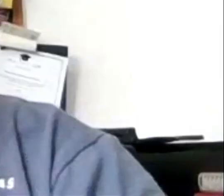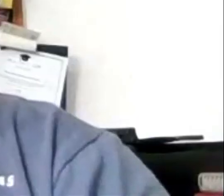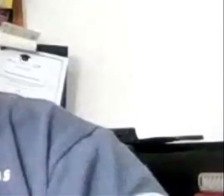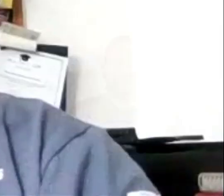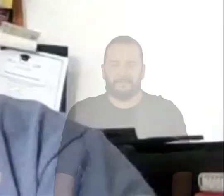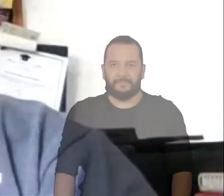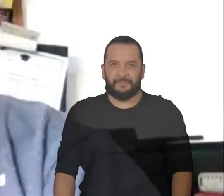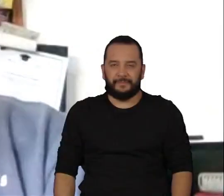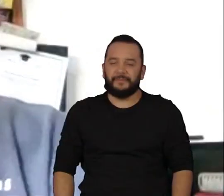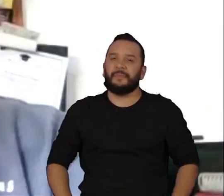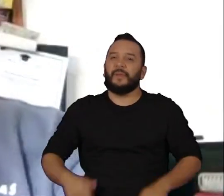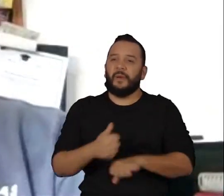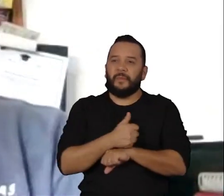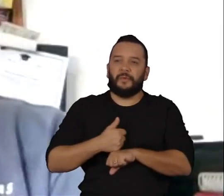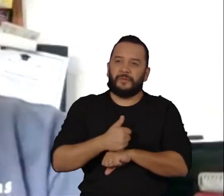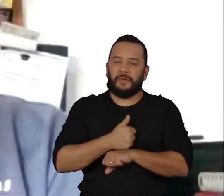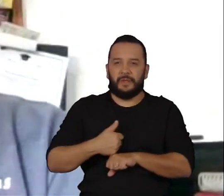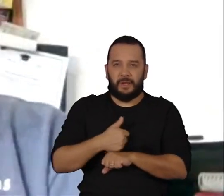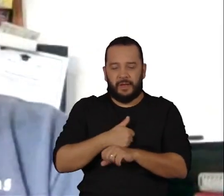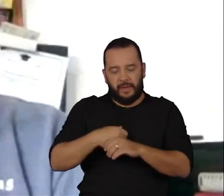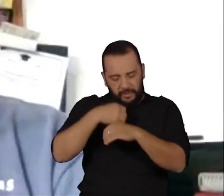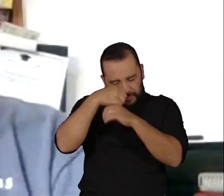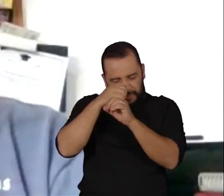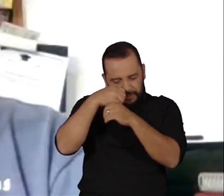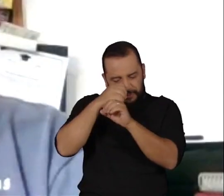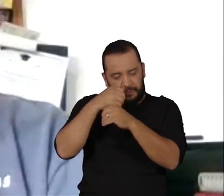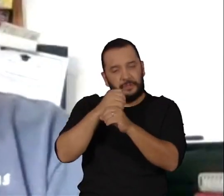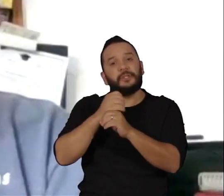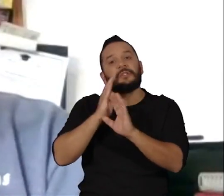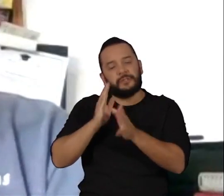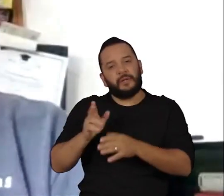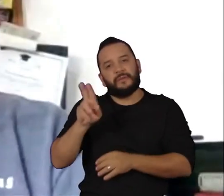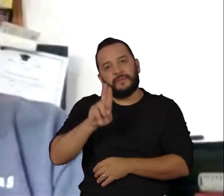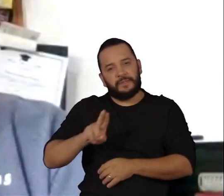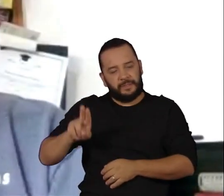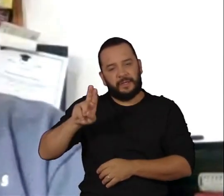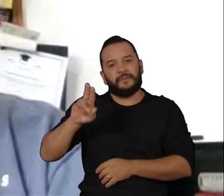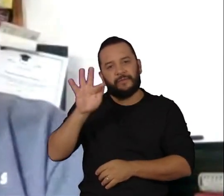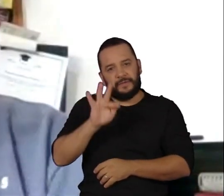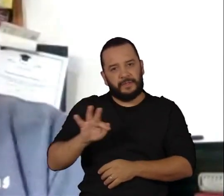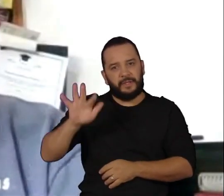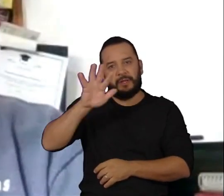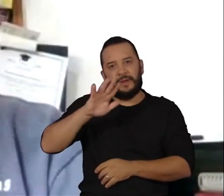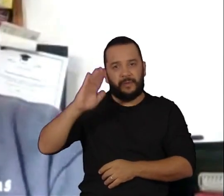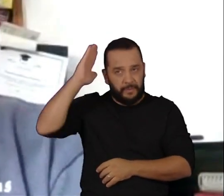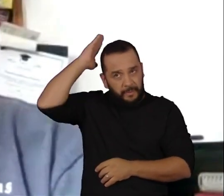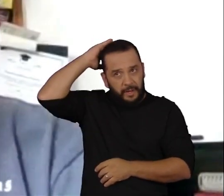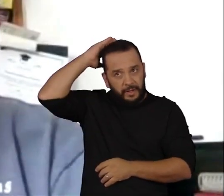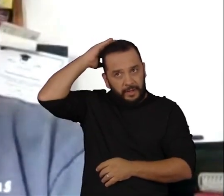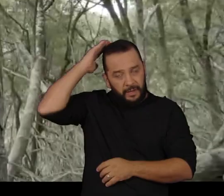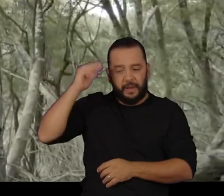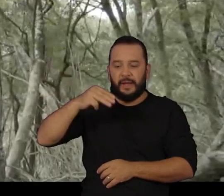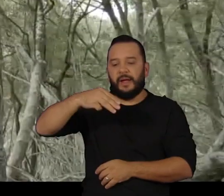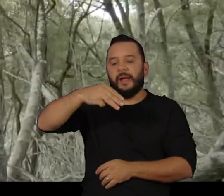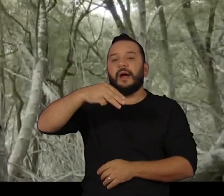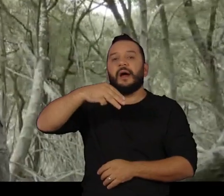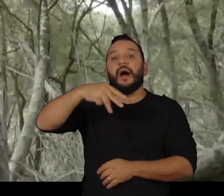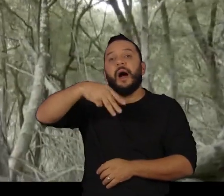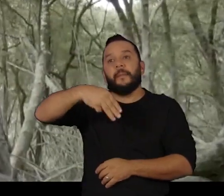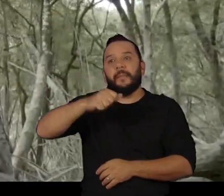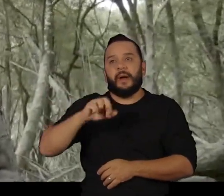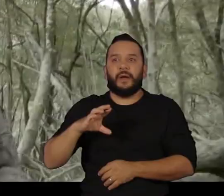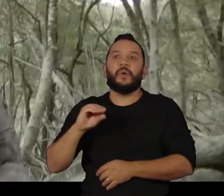O biólogo e professor da Universidade Federal do Pará, Marcos Fernandes, é o coordenador científico do Mangues